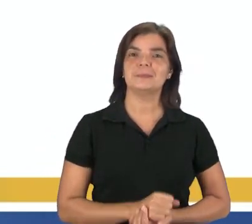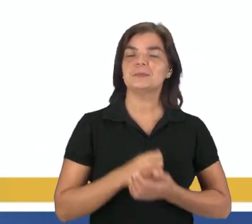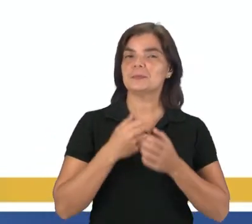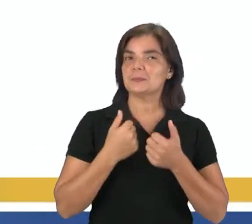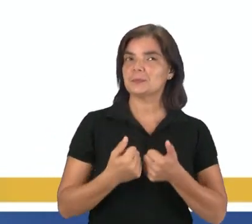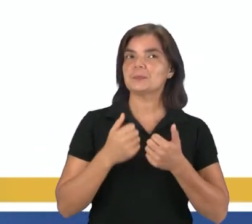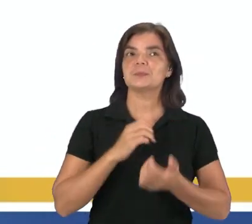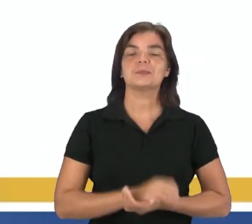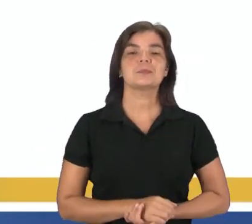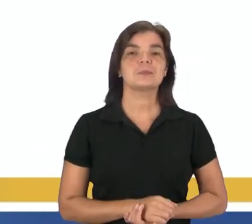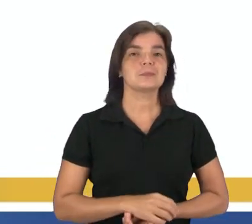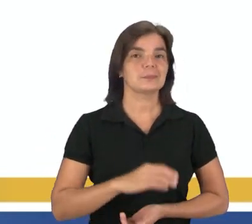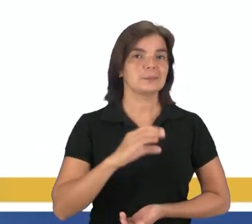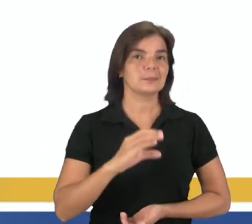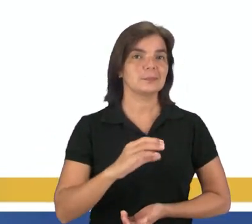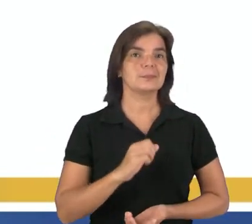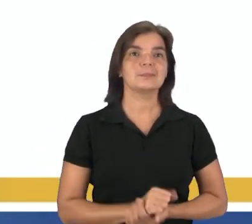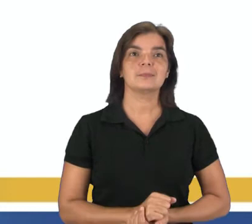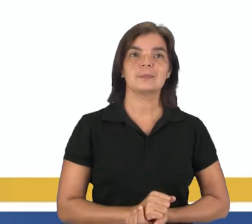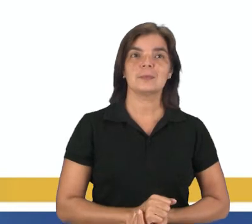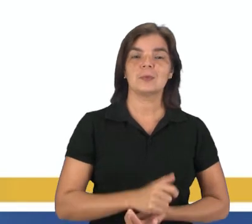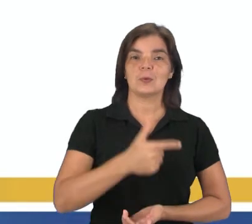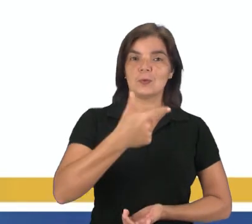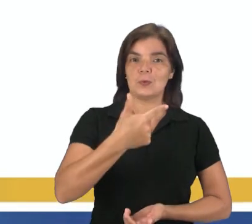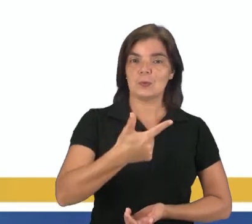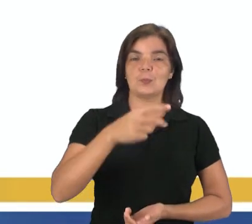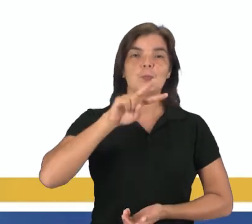943. Isso aí. E o próximo?